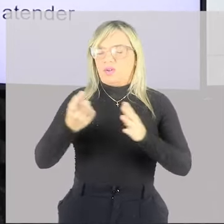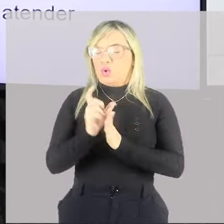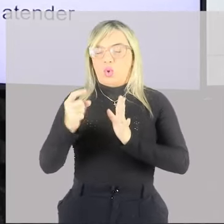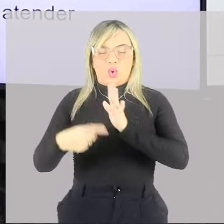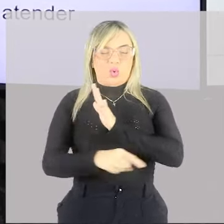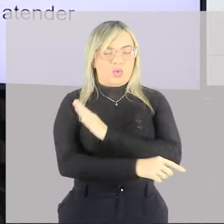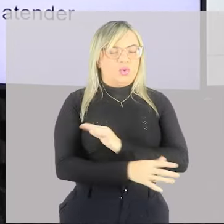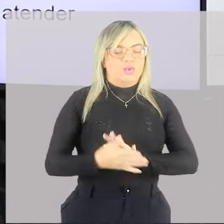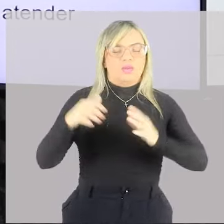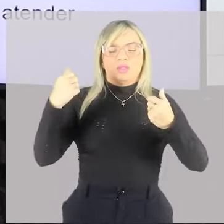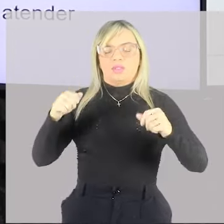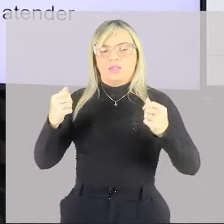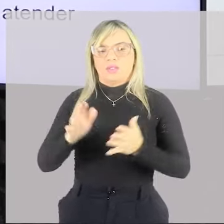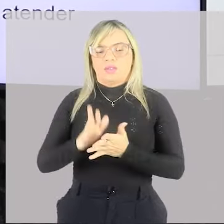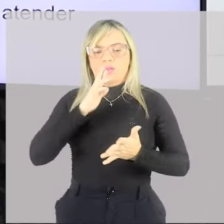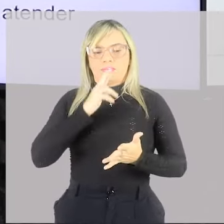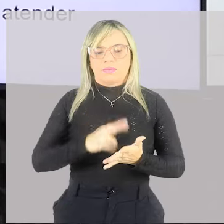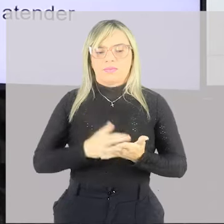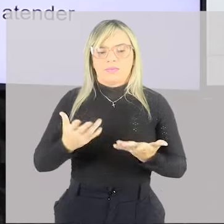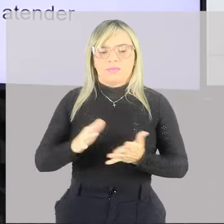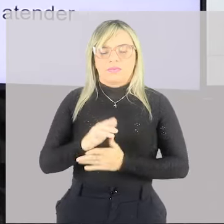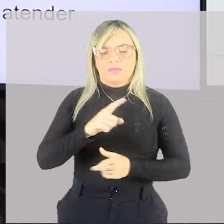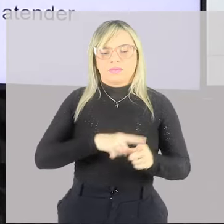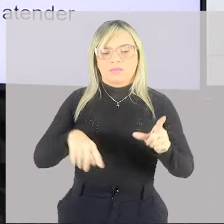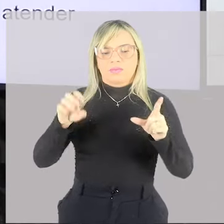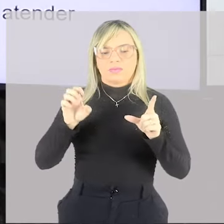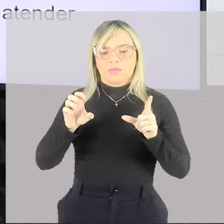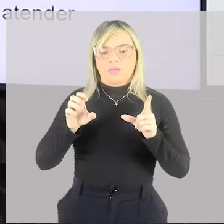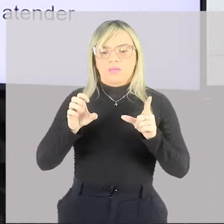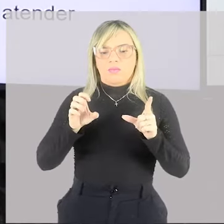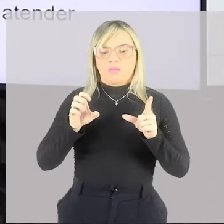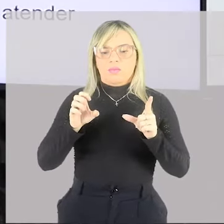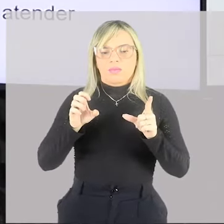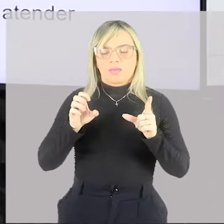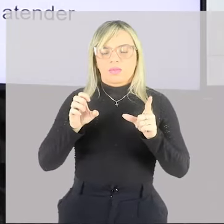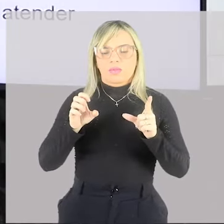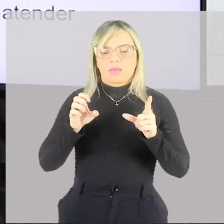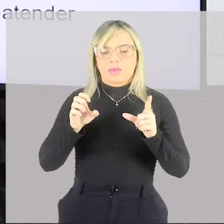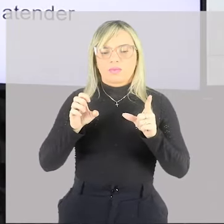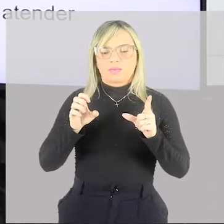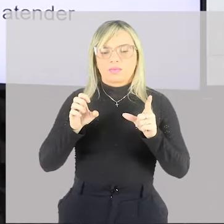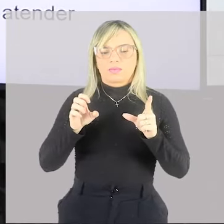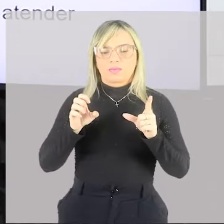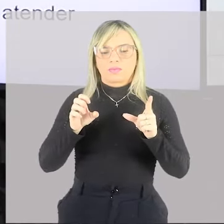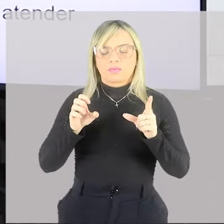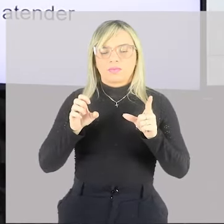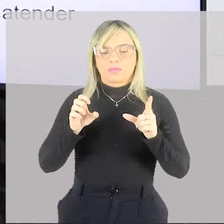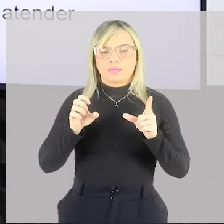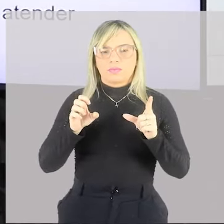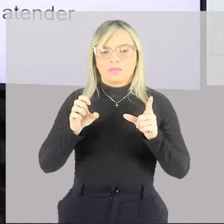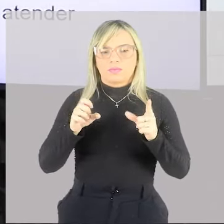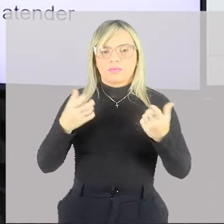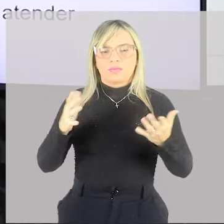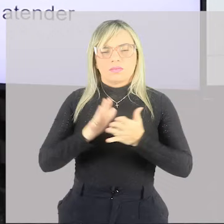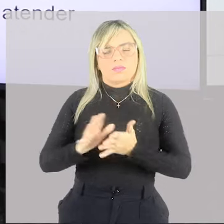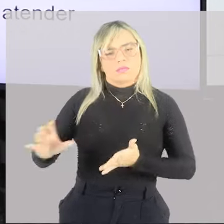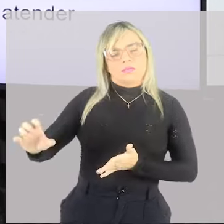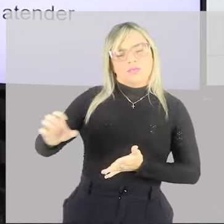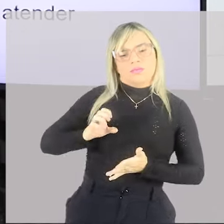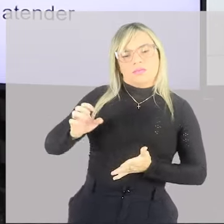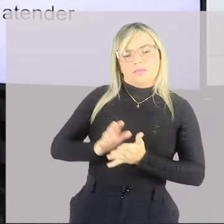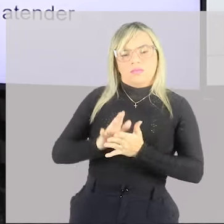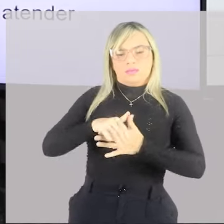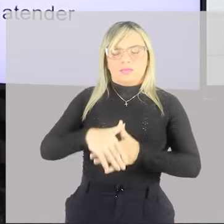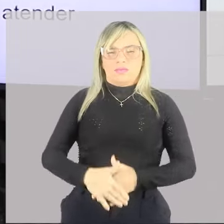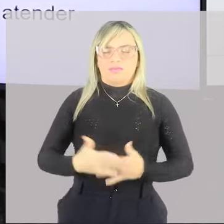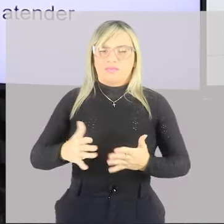do que a gente precisa uso exclusivista da arte para atender aos interesses da Elite a elite na pré-história essa